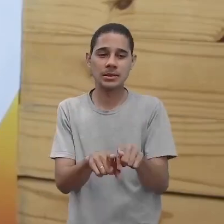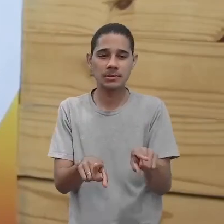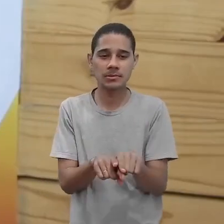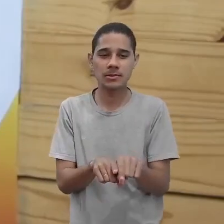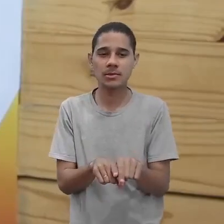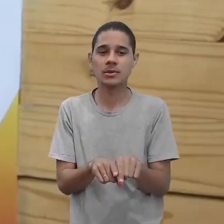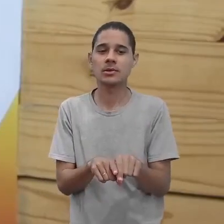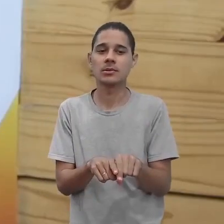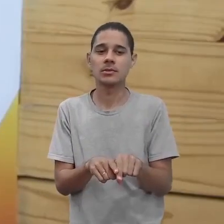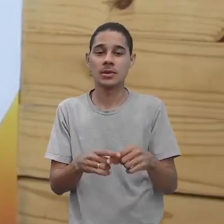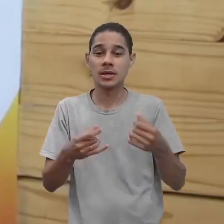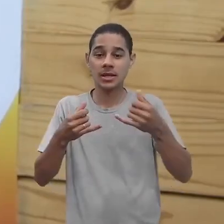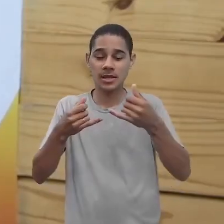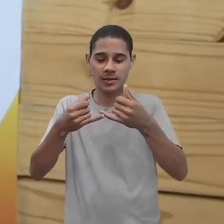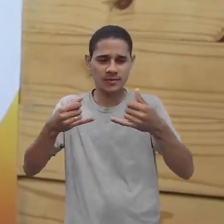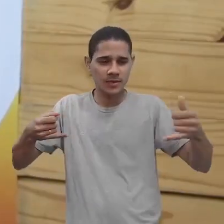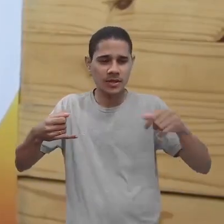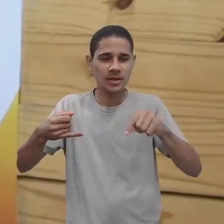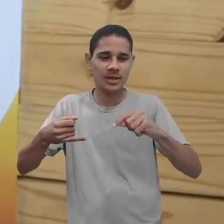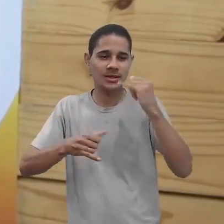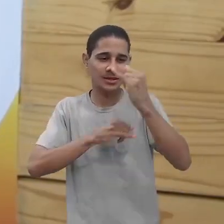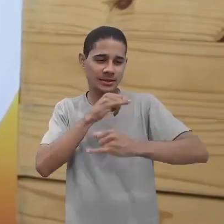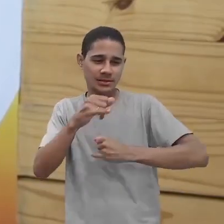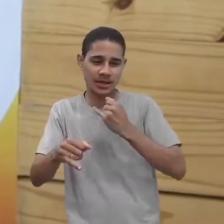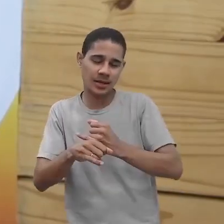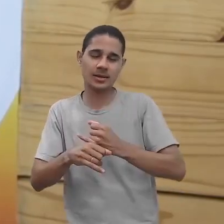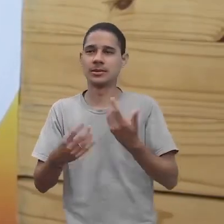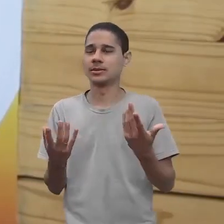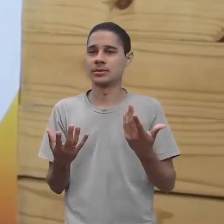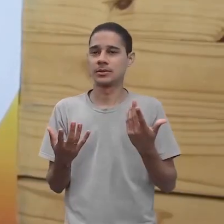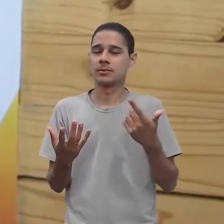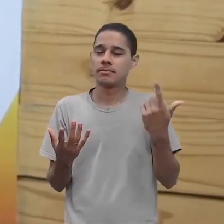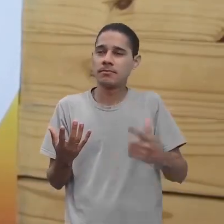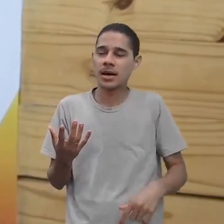de cabeamento de rede, a questão voltada para